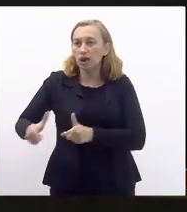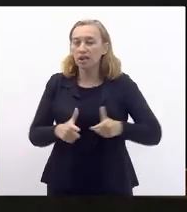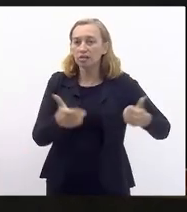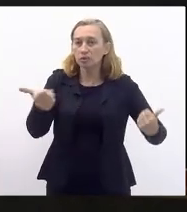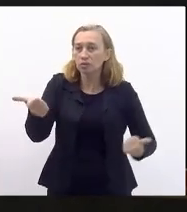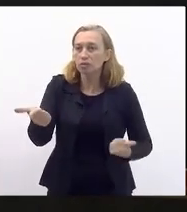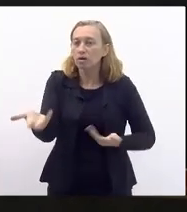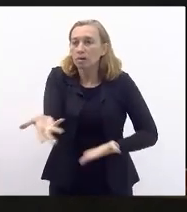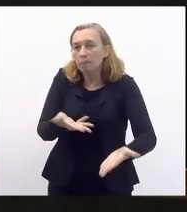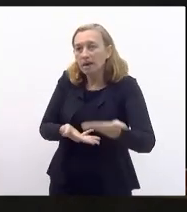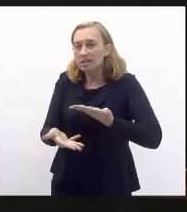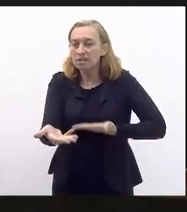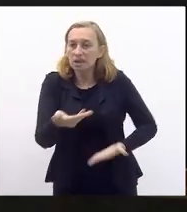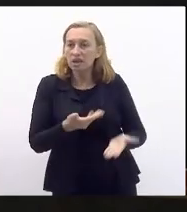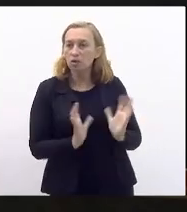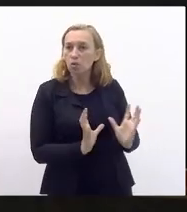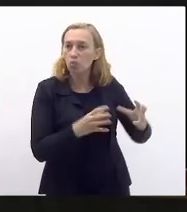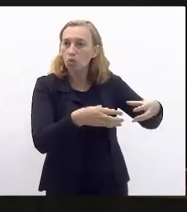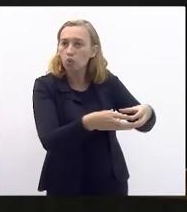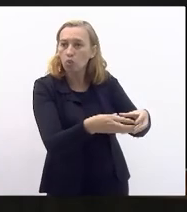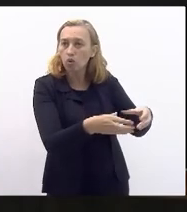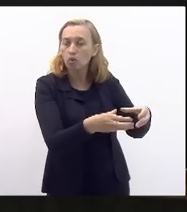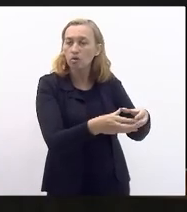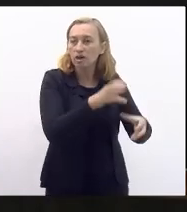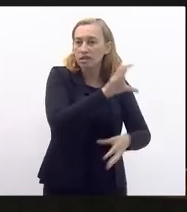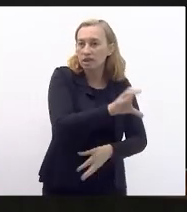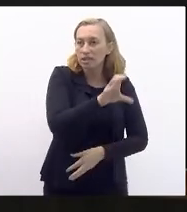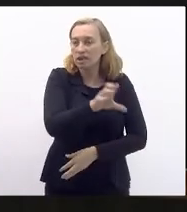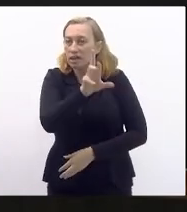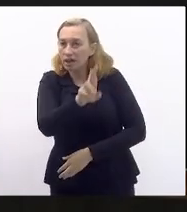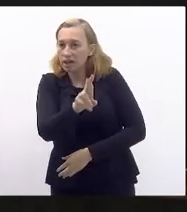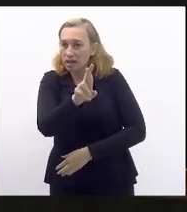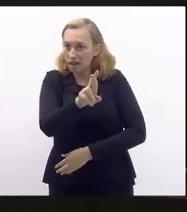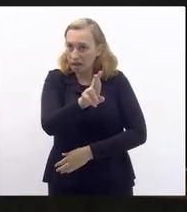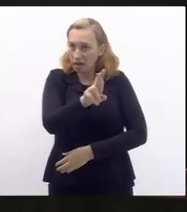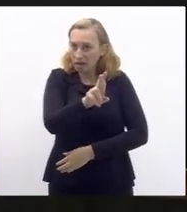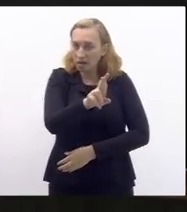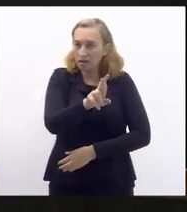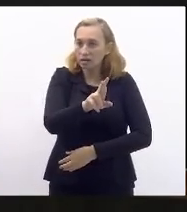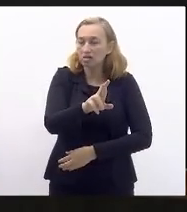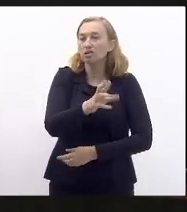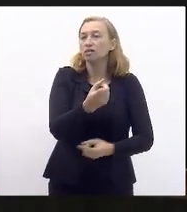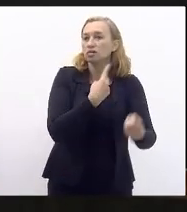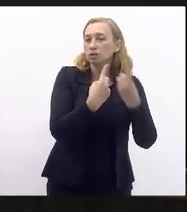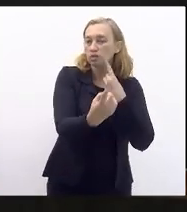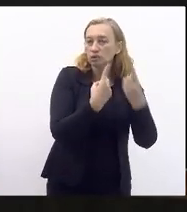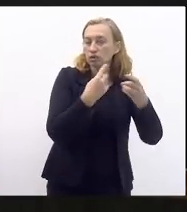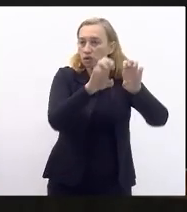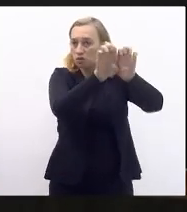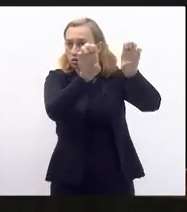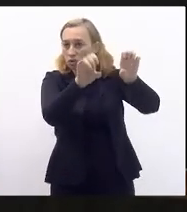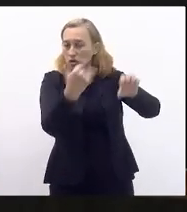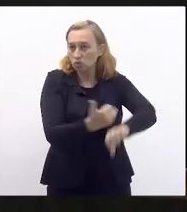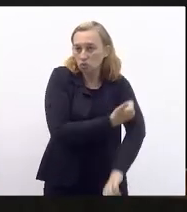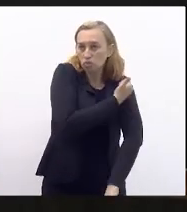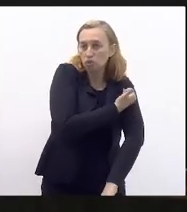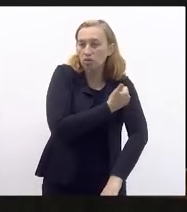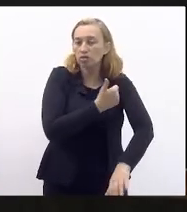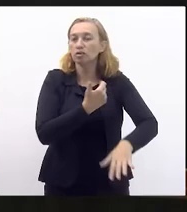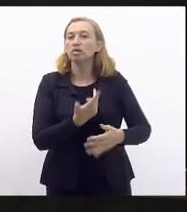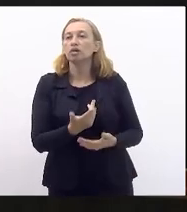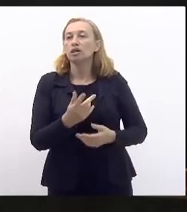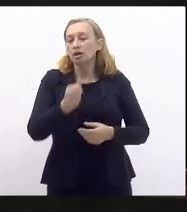parceria com o grupo ccr-companhia de concessões de rodovias e infra-estruturas e mobilidade